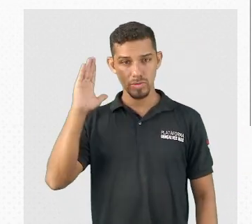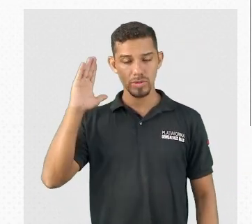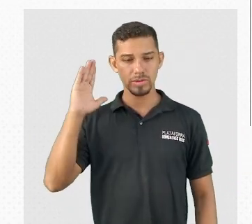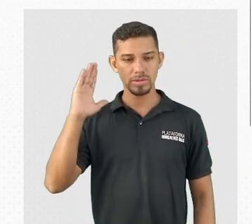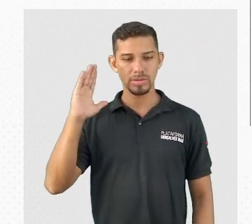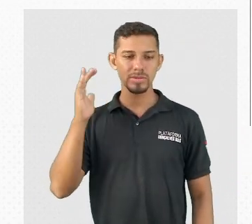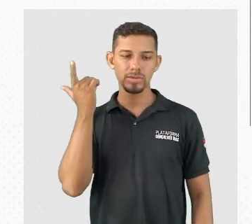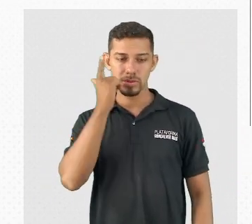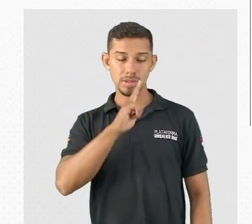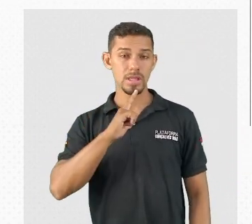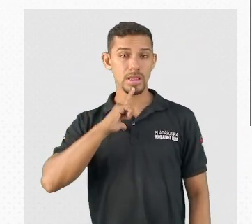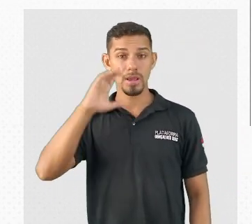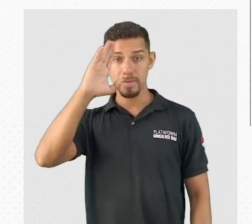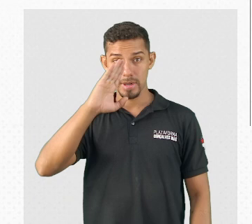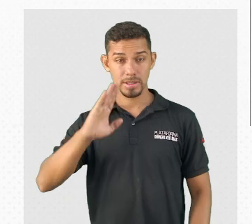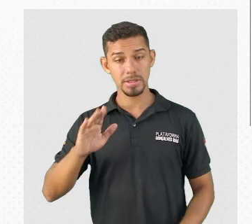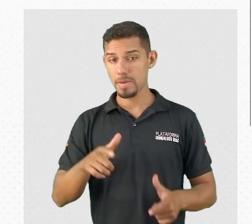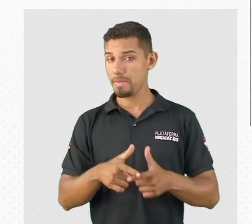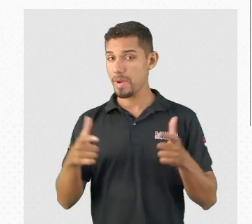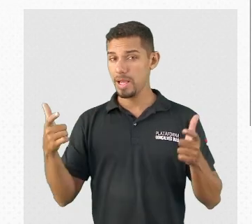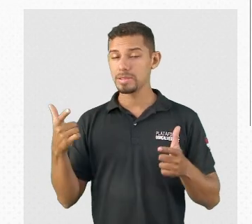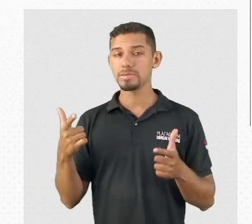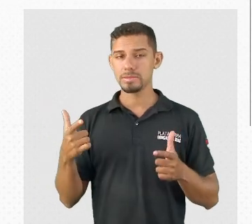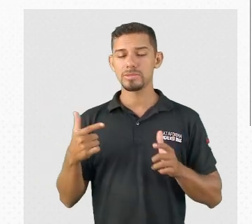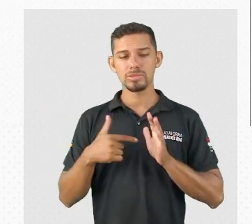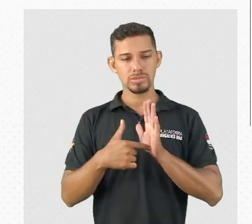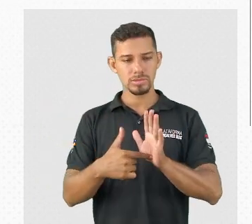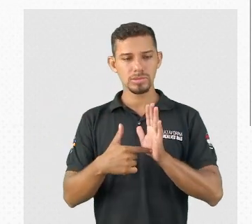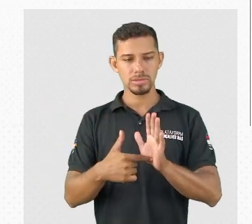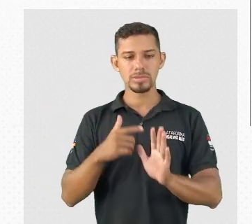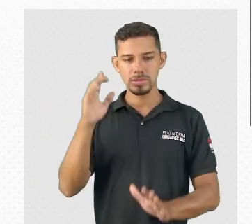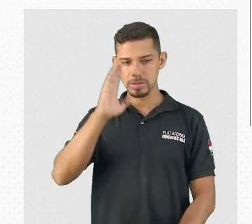gente possa ter um Brasil cada vez mais com